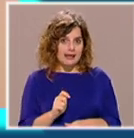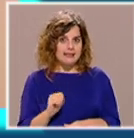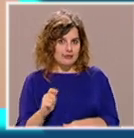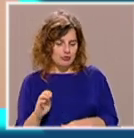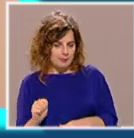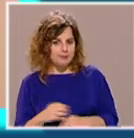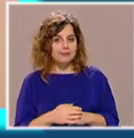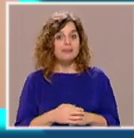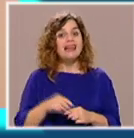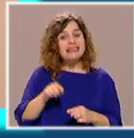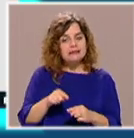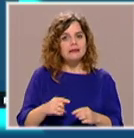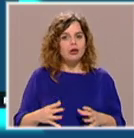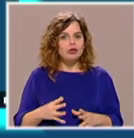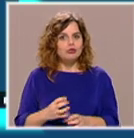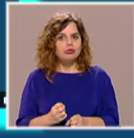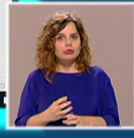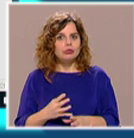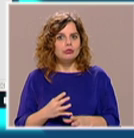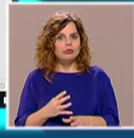Estas, através de movimentos peristálticos,